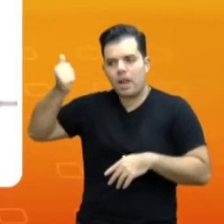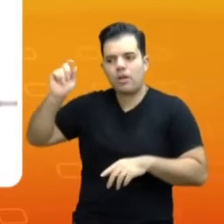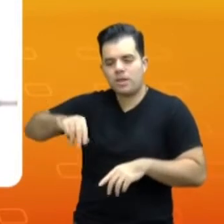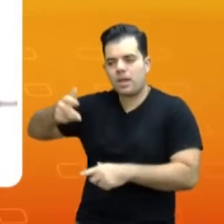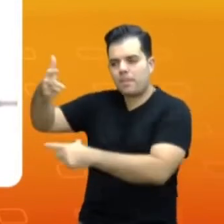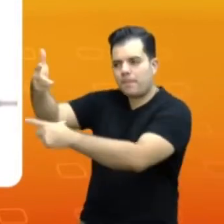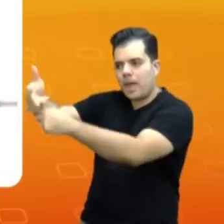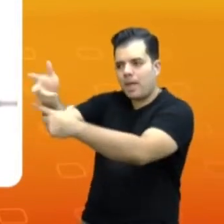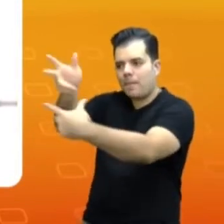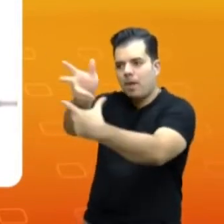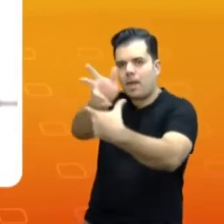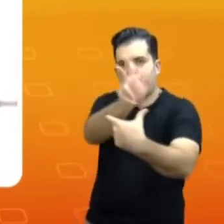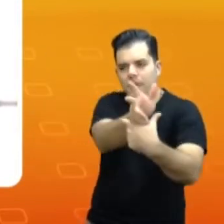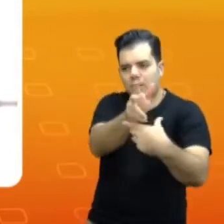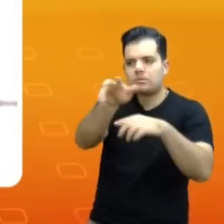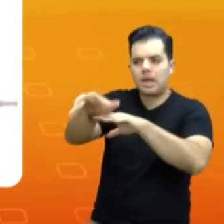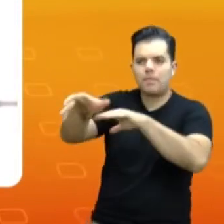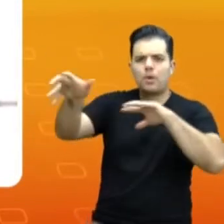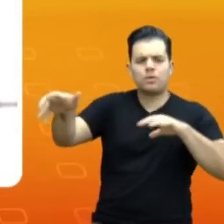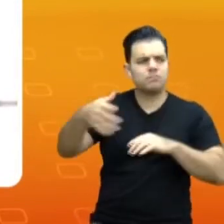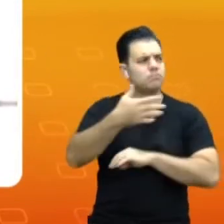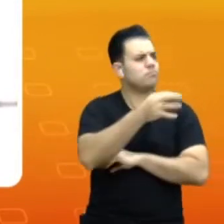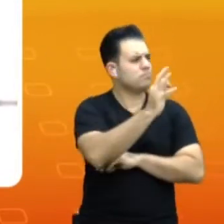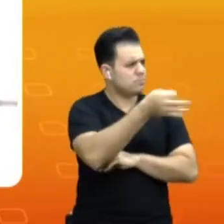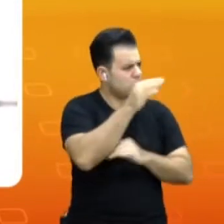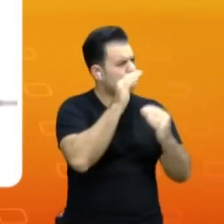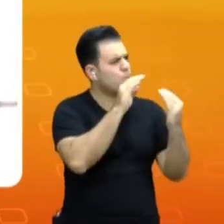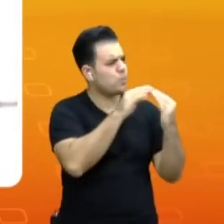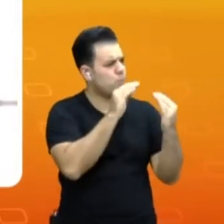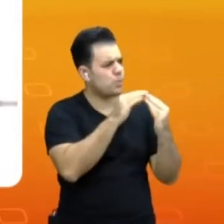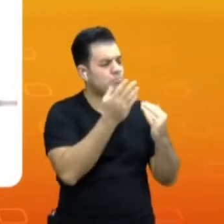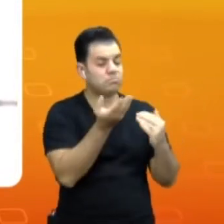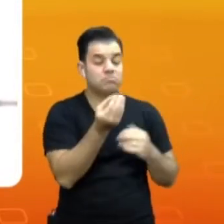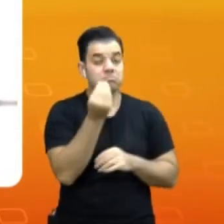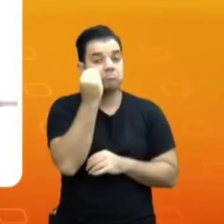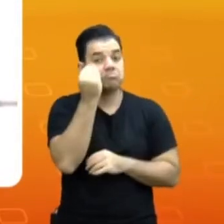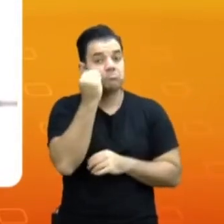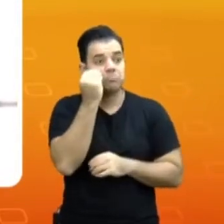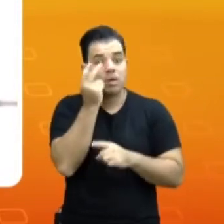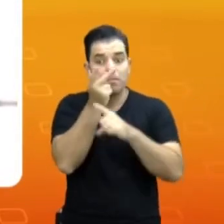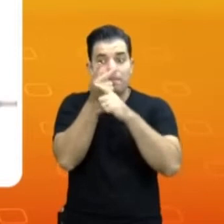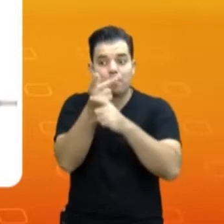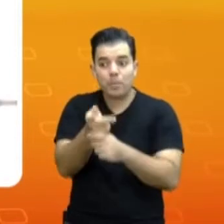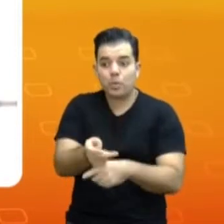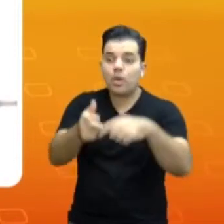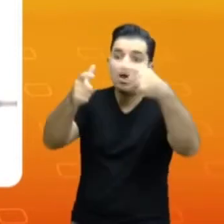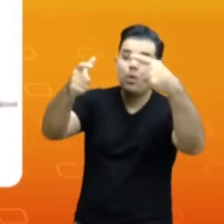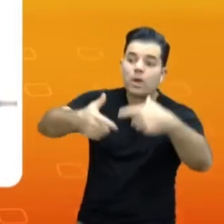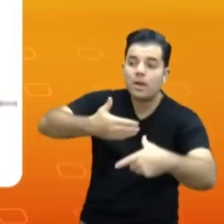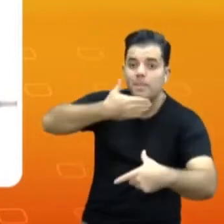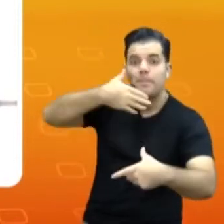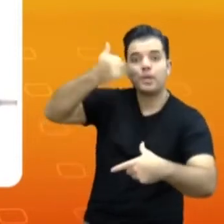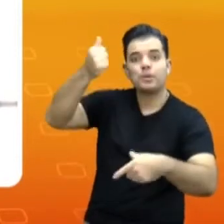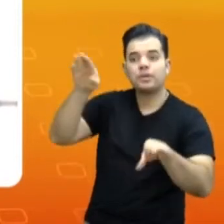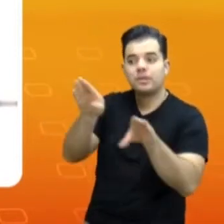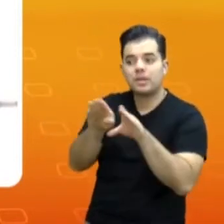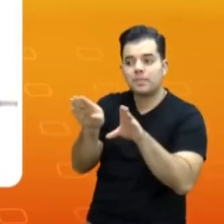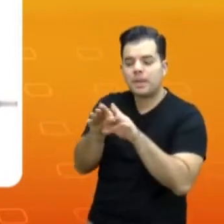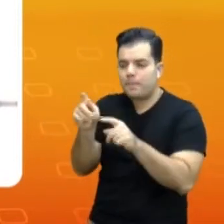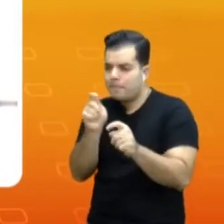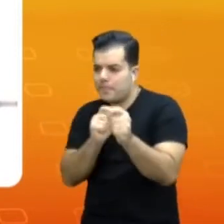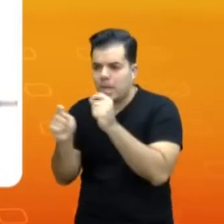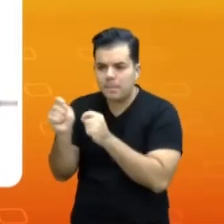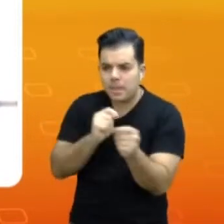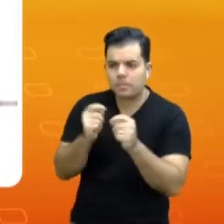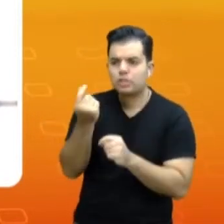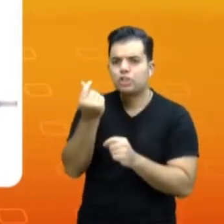E ele falou, por que não, né, agora vamos tentar achar ali o melhor local e como a gente economicamente